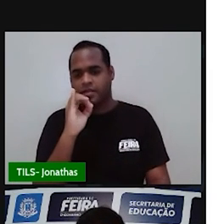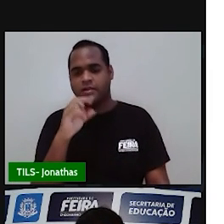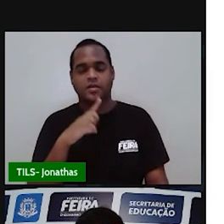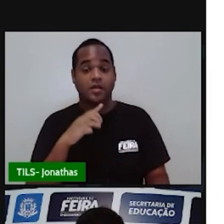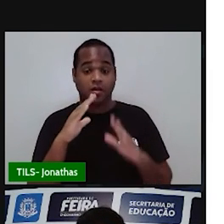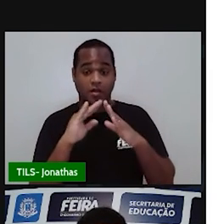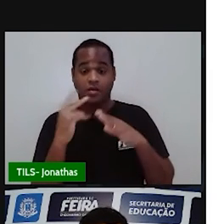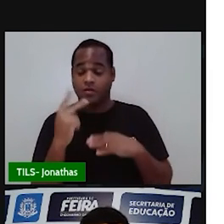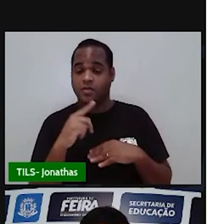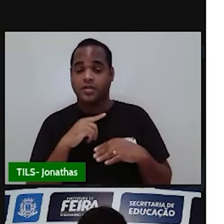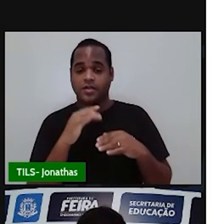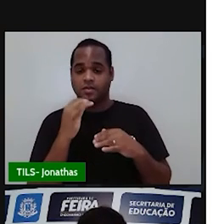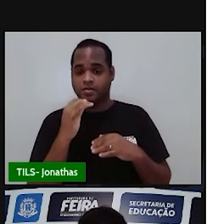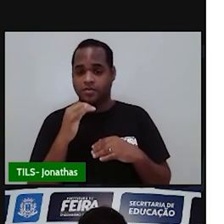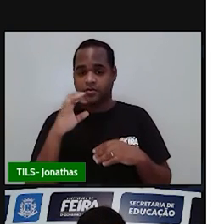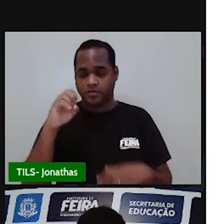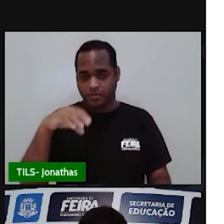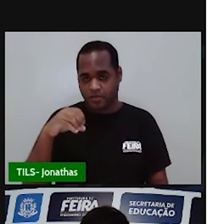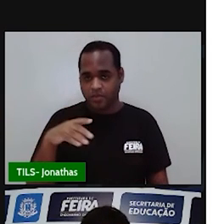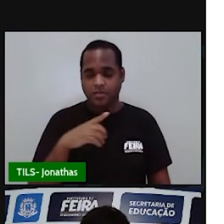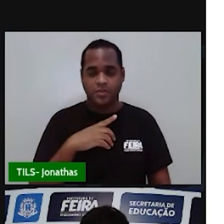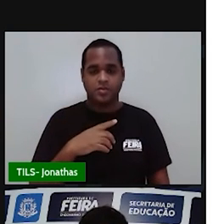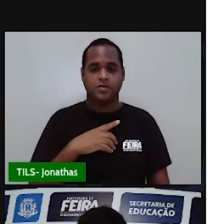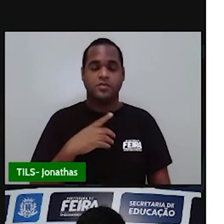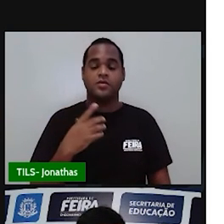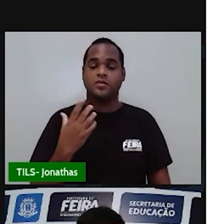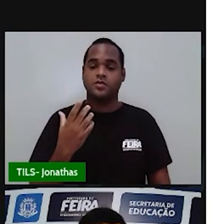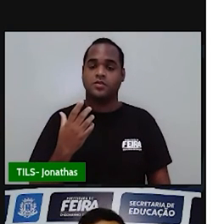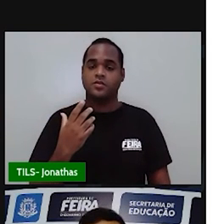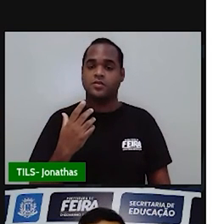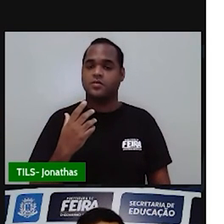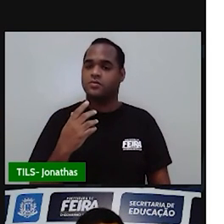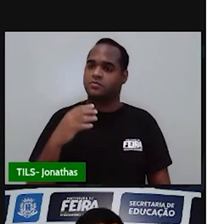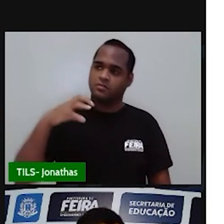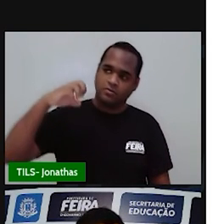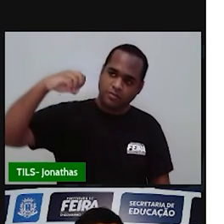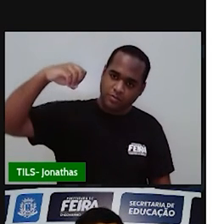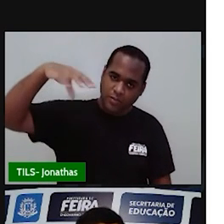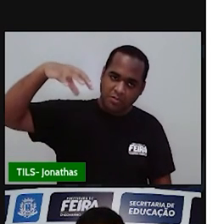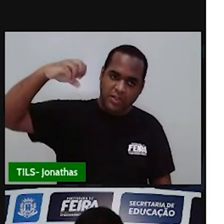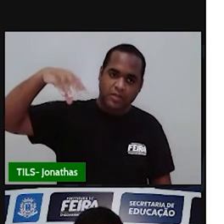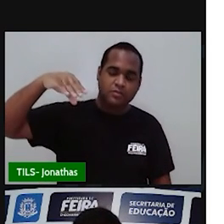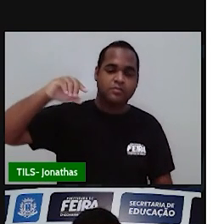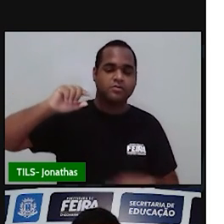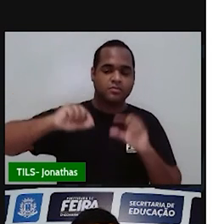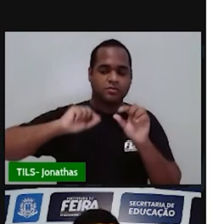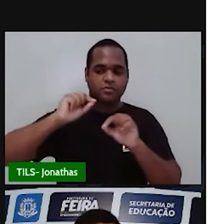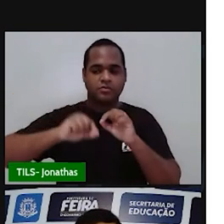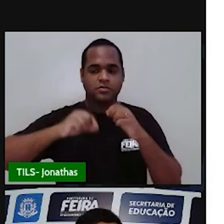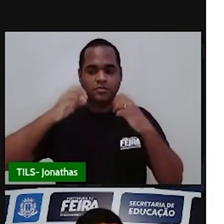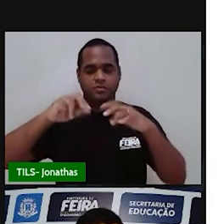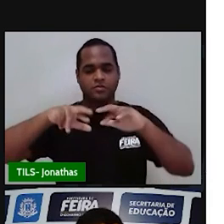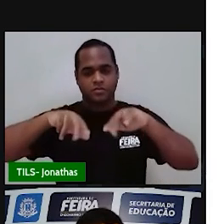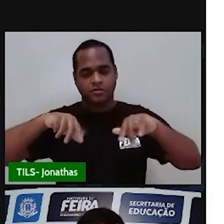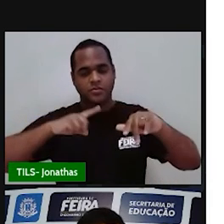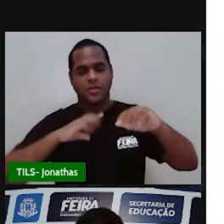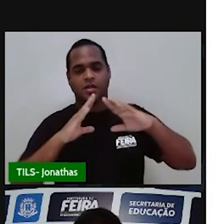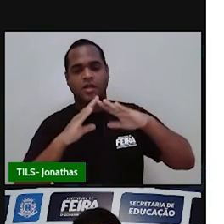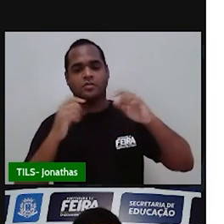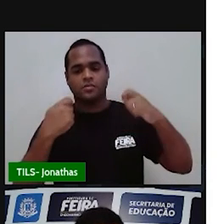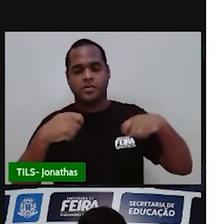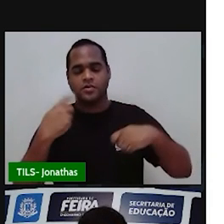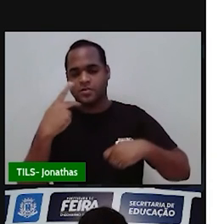lâmpadas, né? Nessa tabelinha você coloca o tipo de lâmpada, a quantidade delas que tem na sua